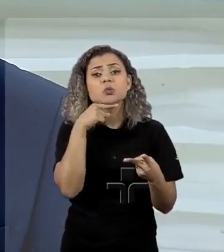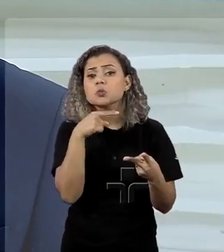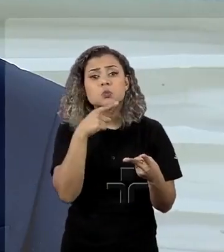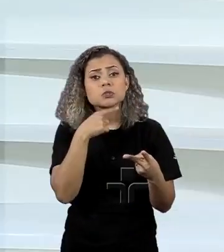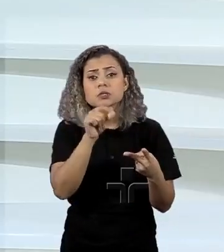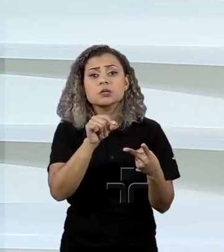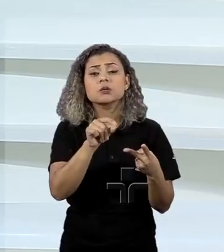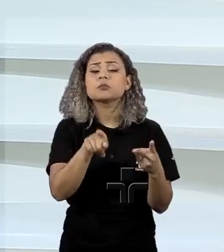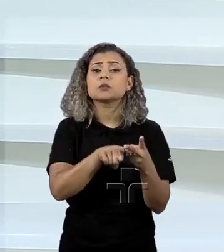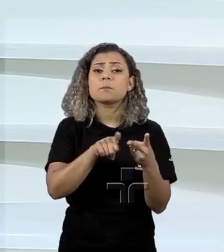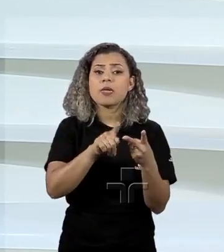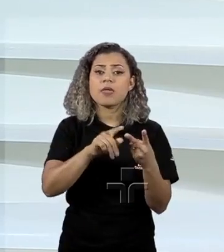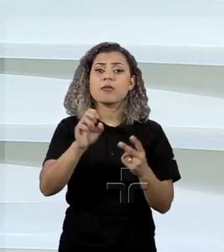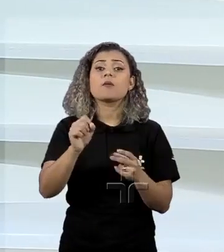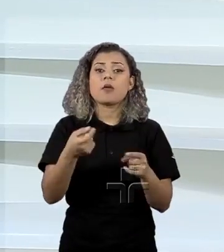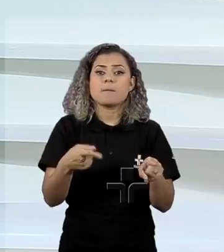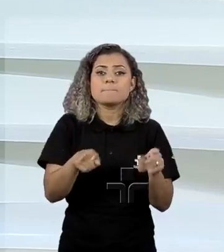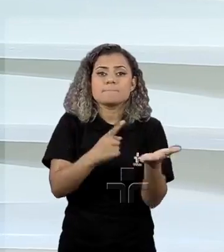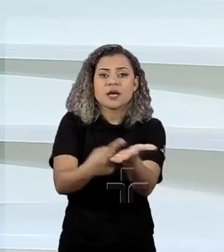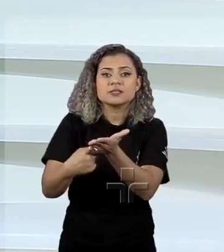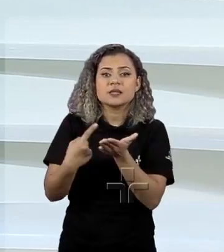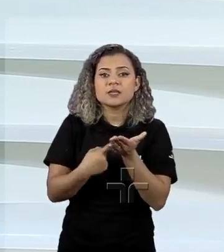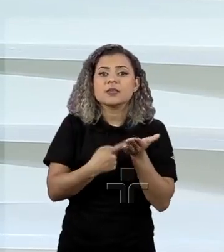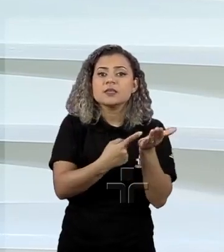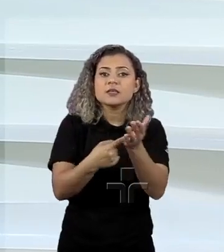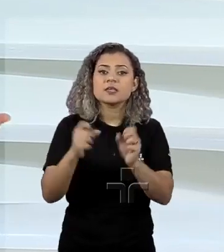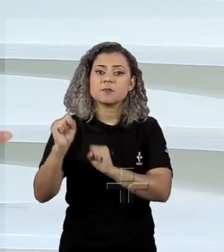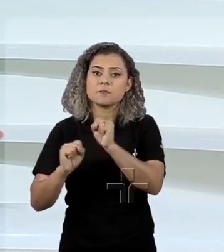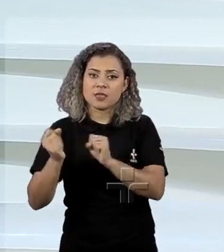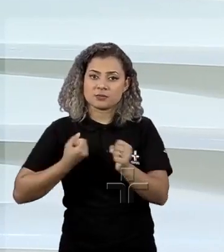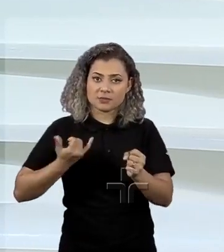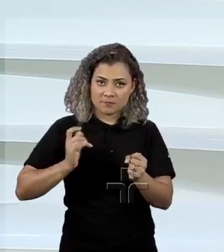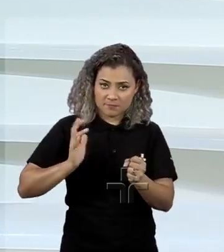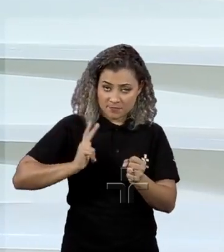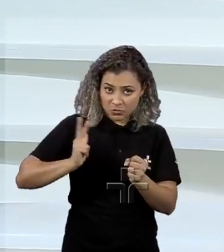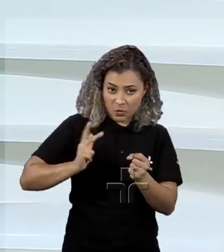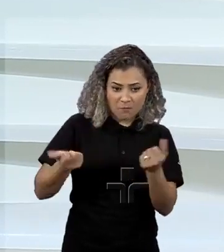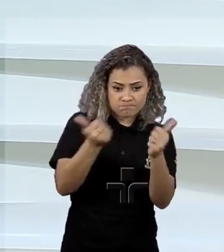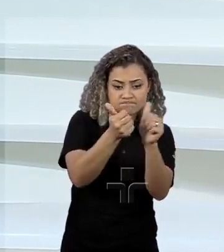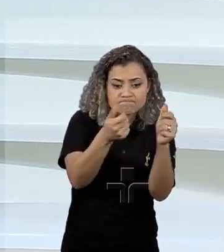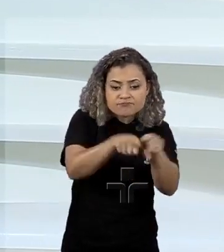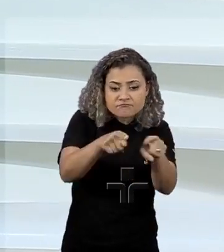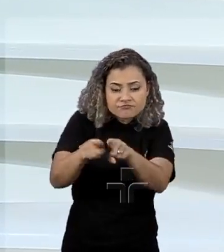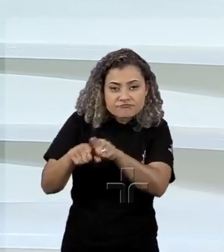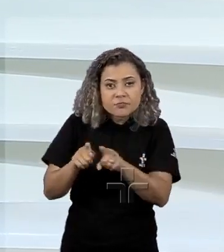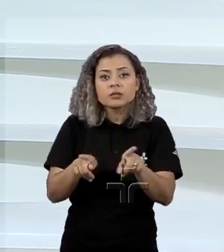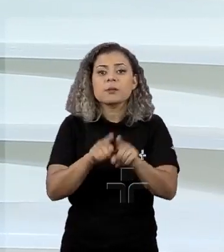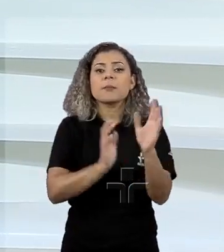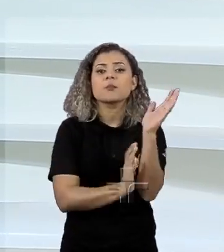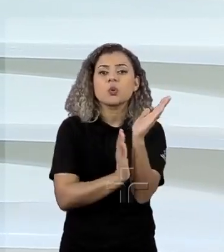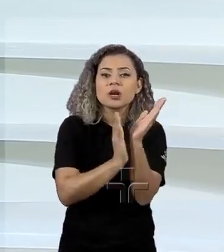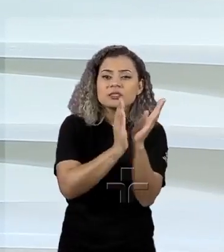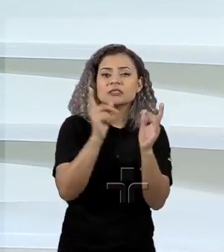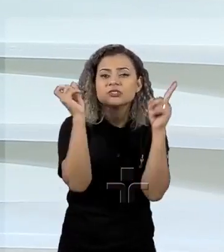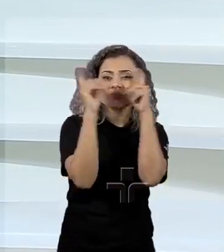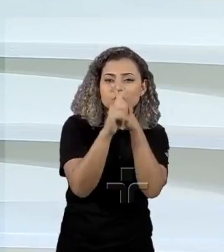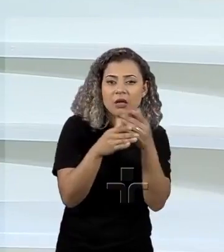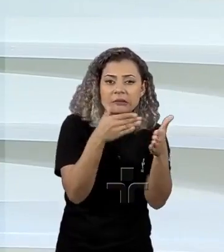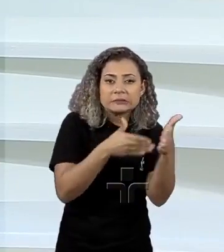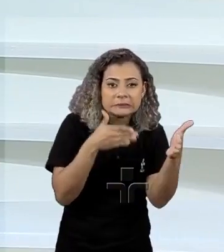uma bandeira importante na sua campanha, do papel por falta de interesse e algumas burocracias, algumas dificuldades